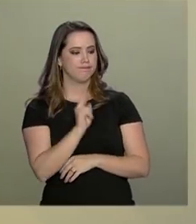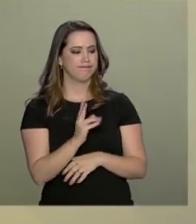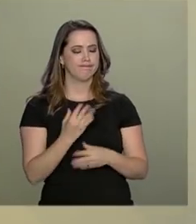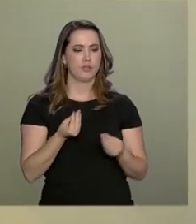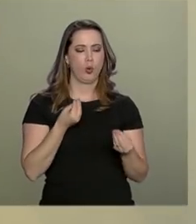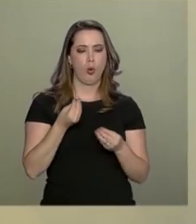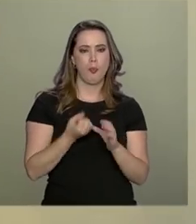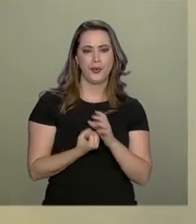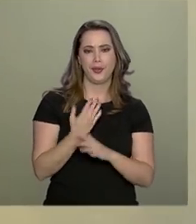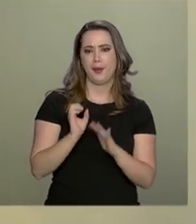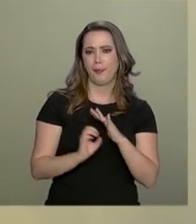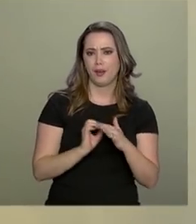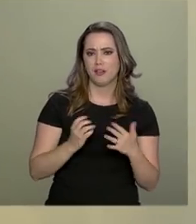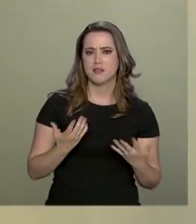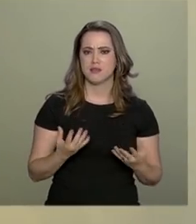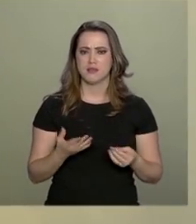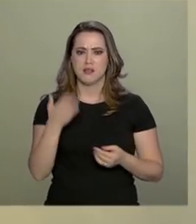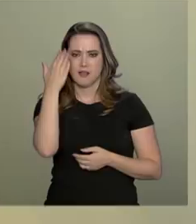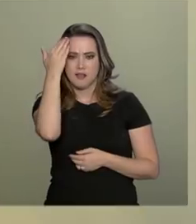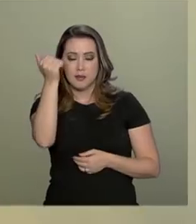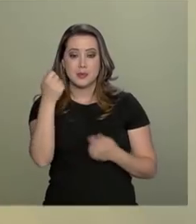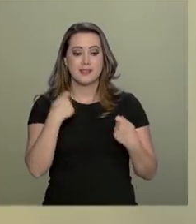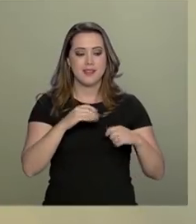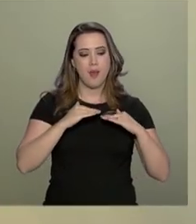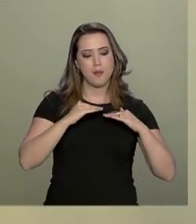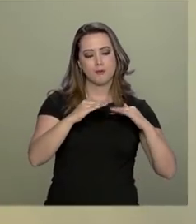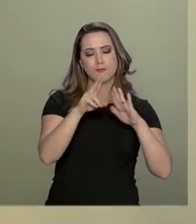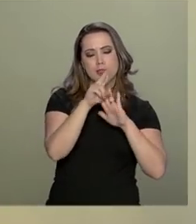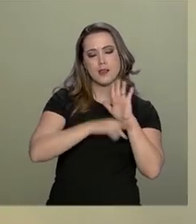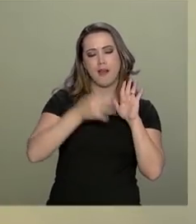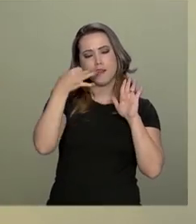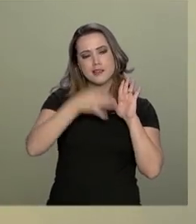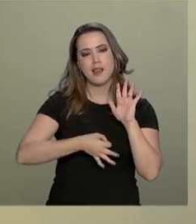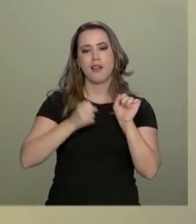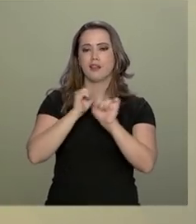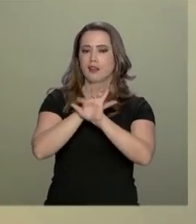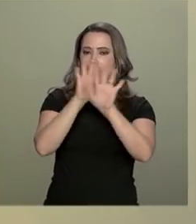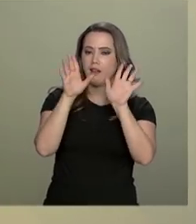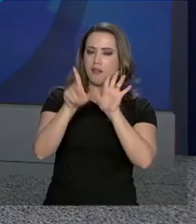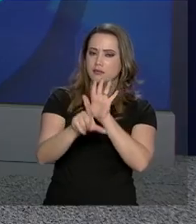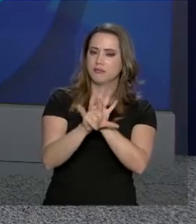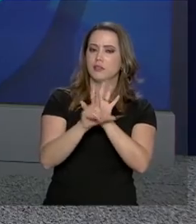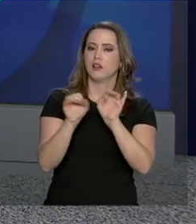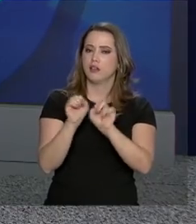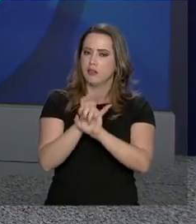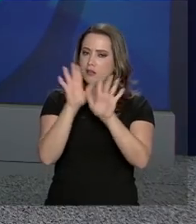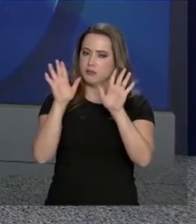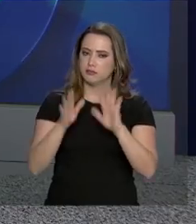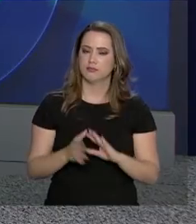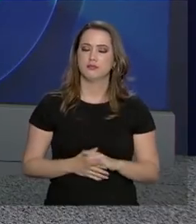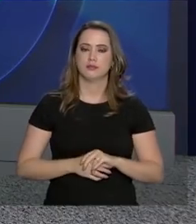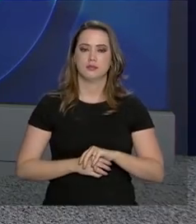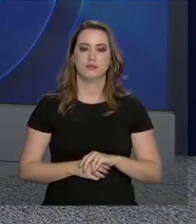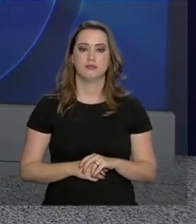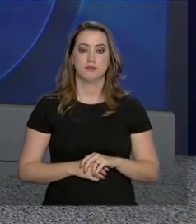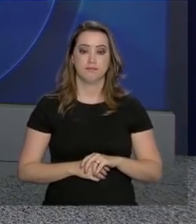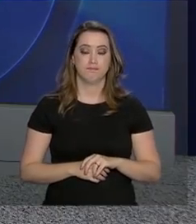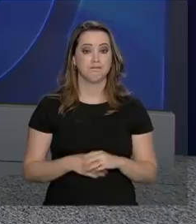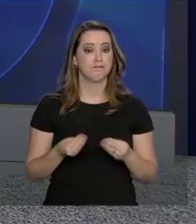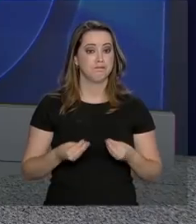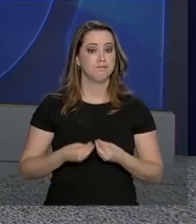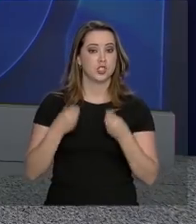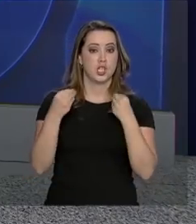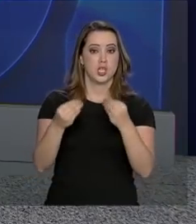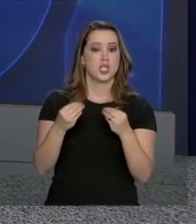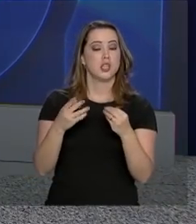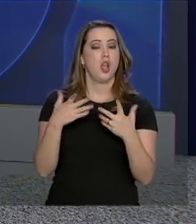empreender, investir, sabendo da estabilidade das regras e estabilidade das leis. Atestar,